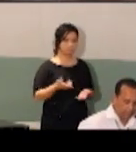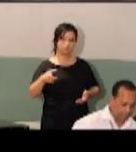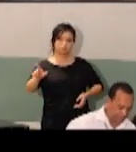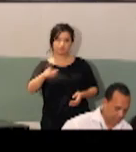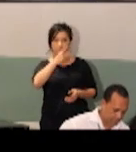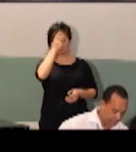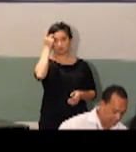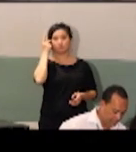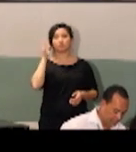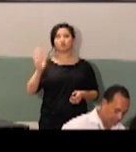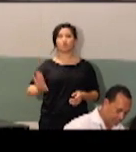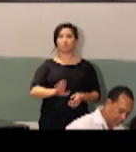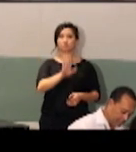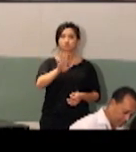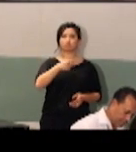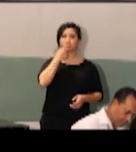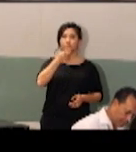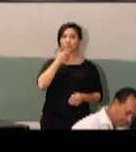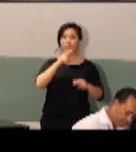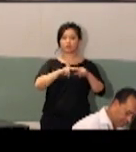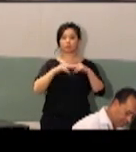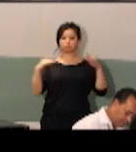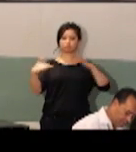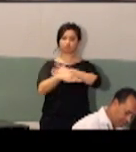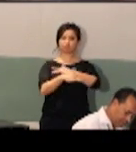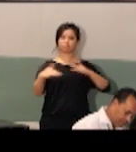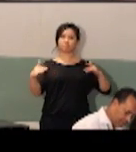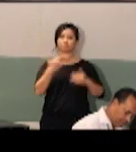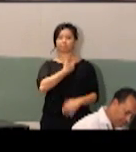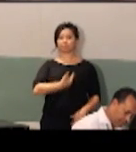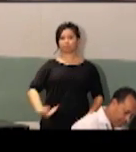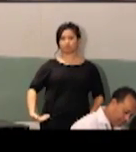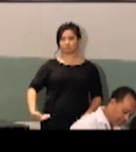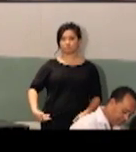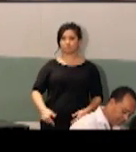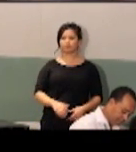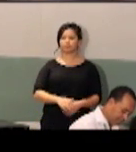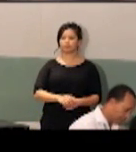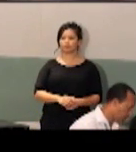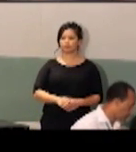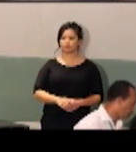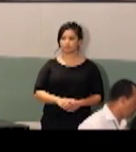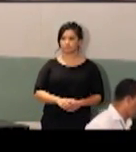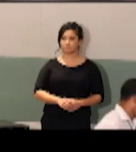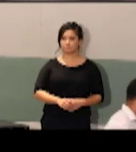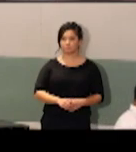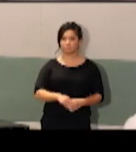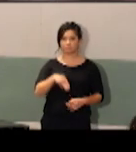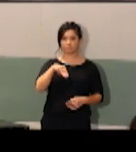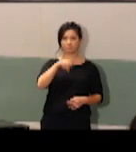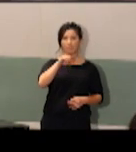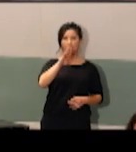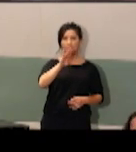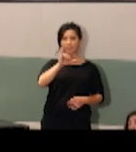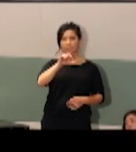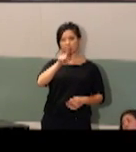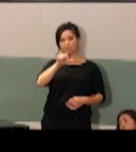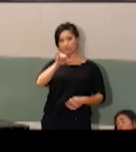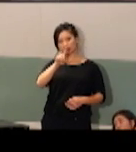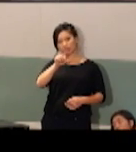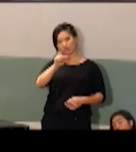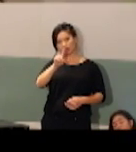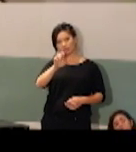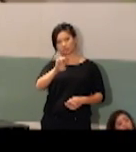O próximo candidato a comentar sobre mobilidade pública será Toninho, do PSOL. Olha, eu quero registrar aqui